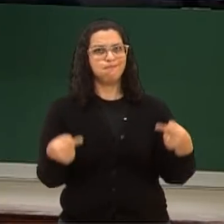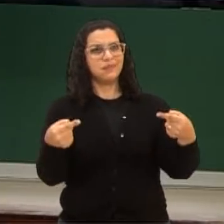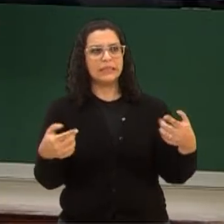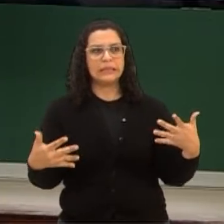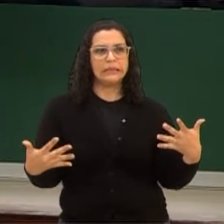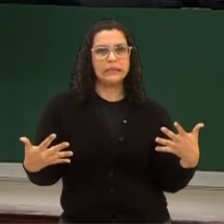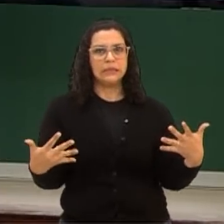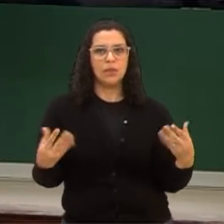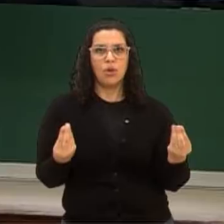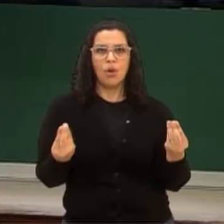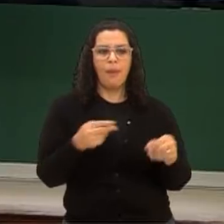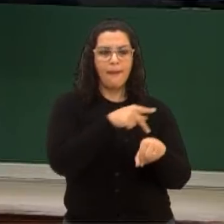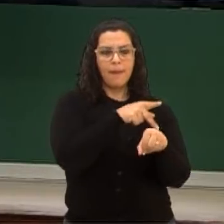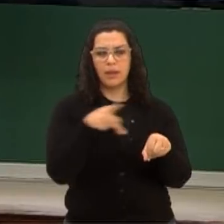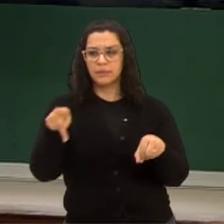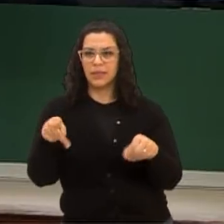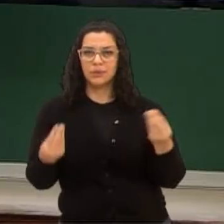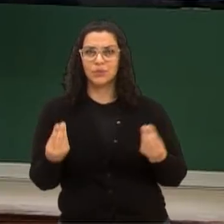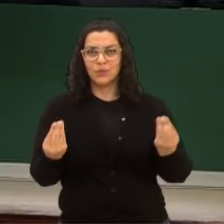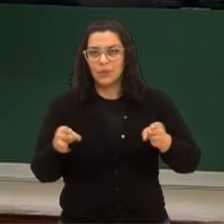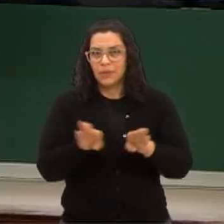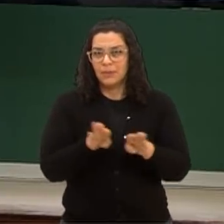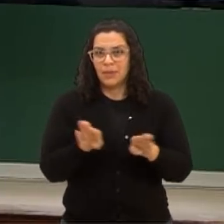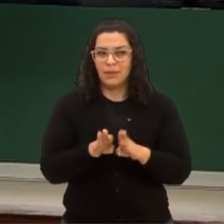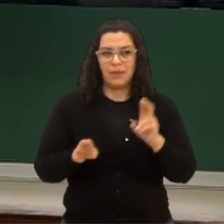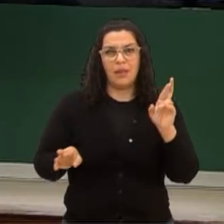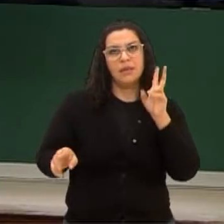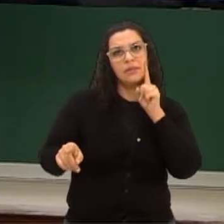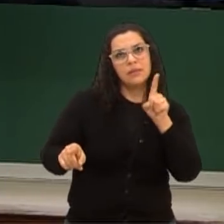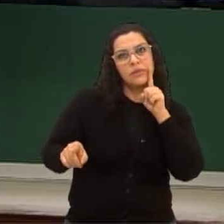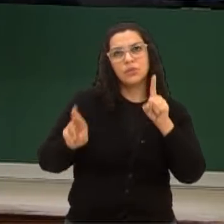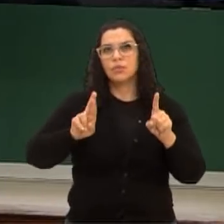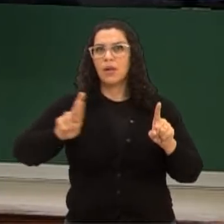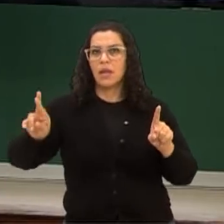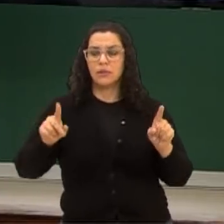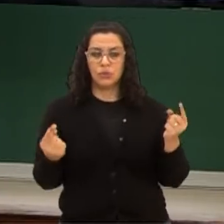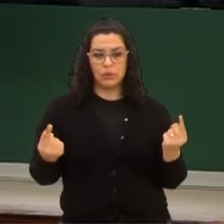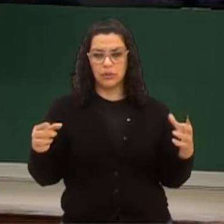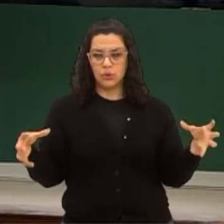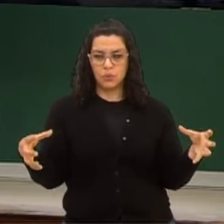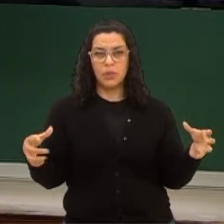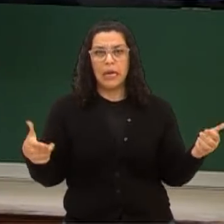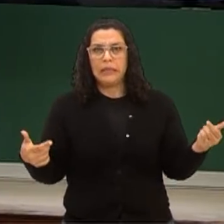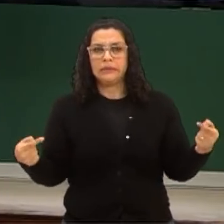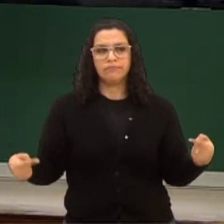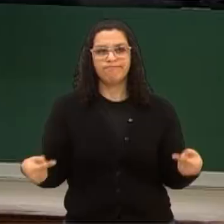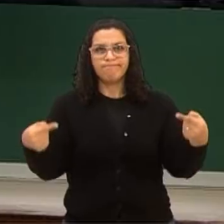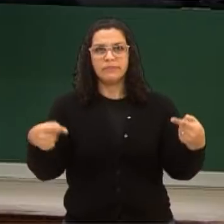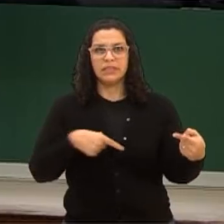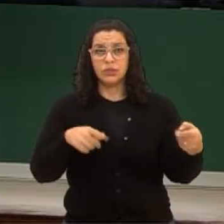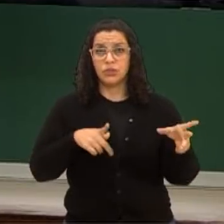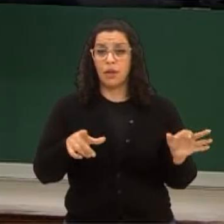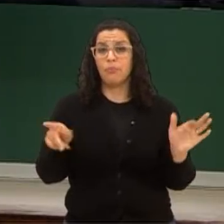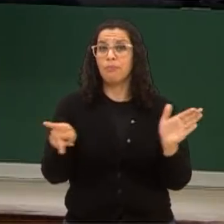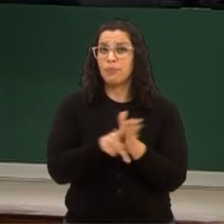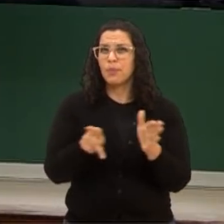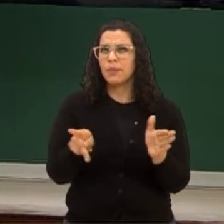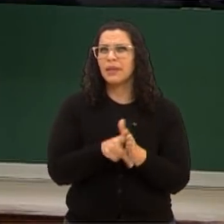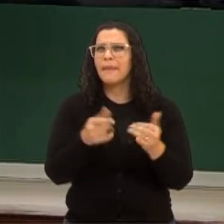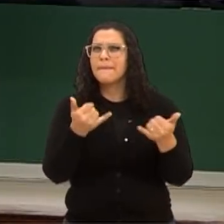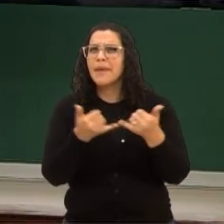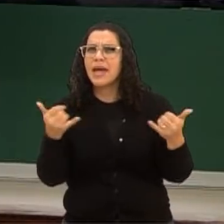tensão entre esses dois países, ou entre esses dois grupos diferentes, que formou, então, uma